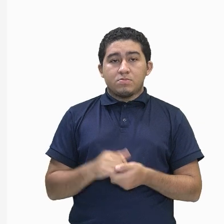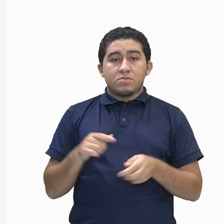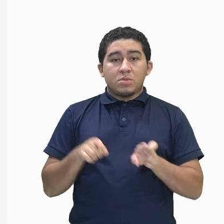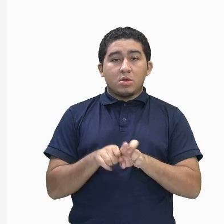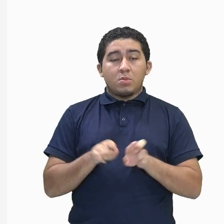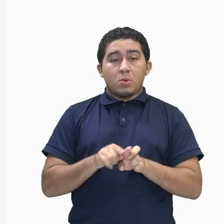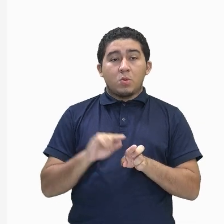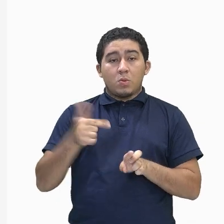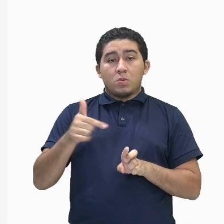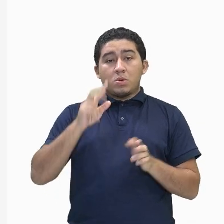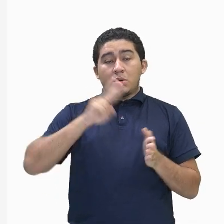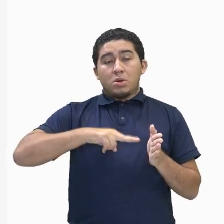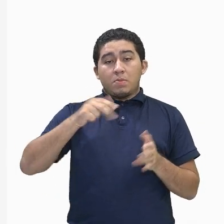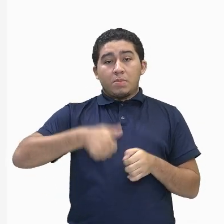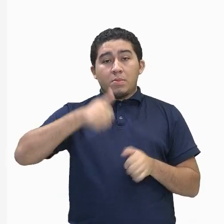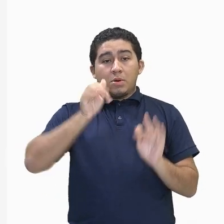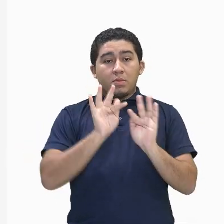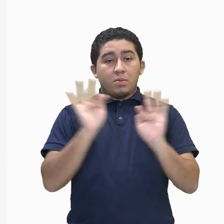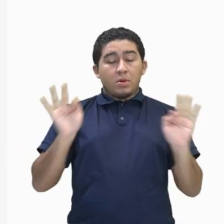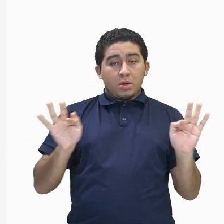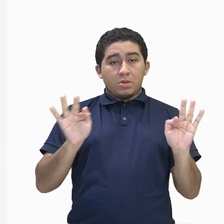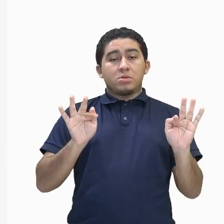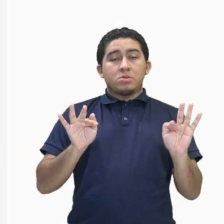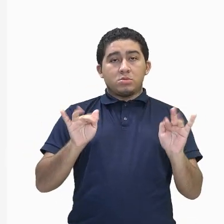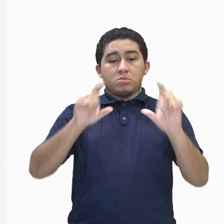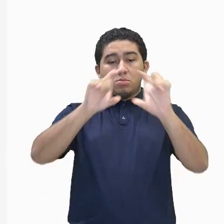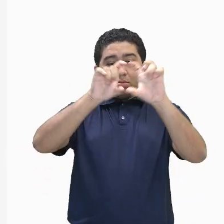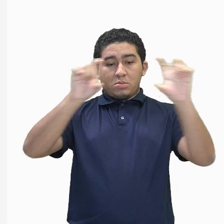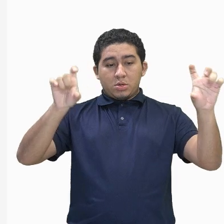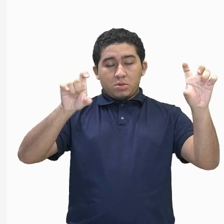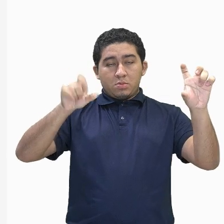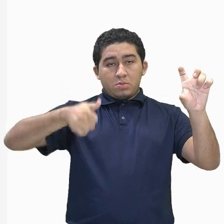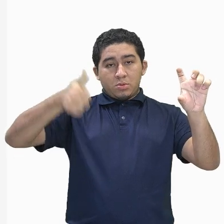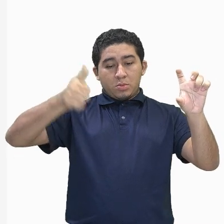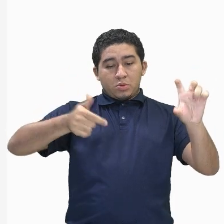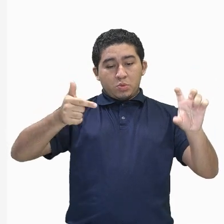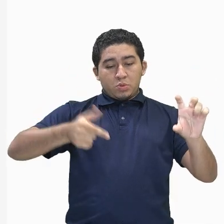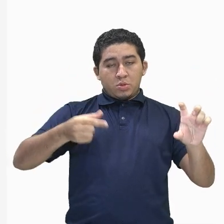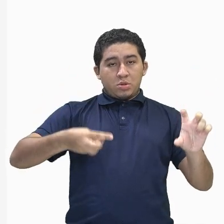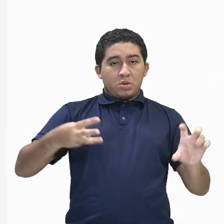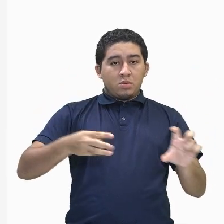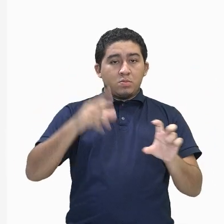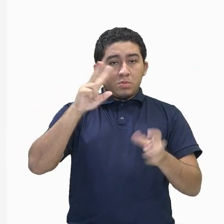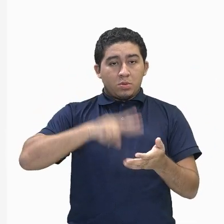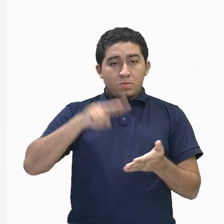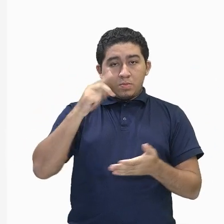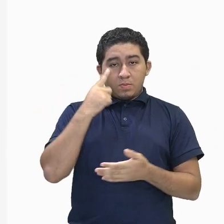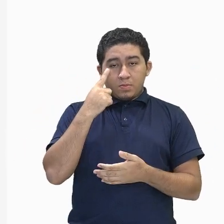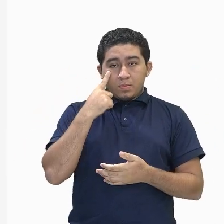frase de cada parágrafo e o tópico frasal. Então, vamos ver aqui esse primeiro.